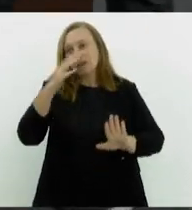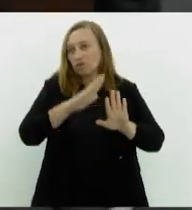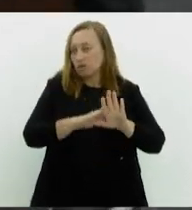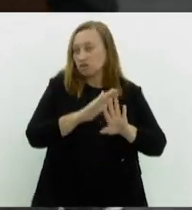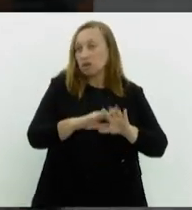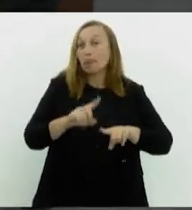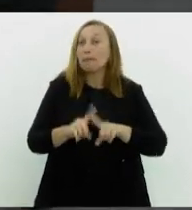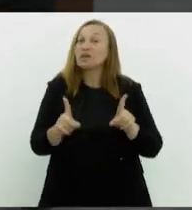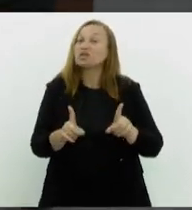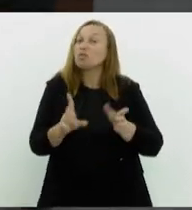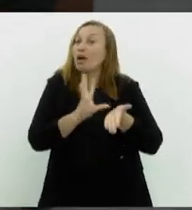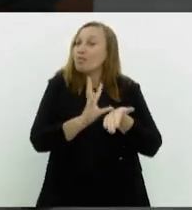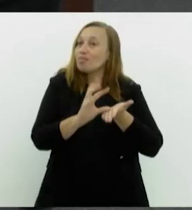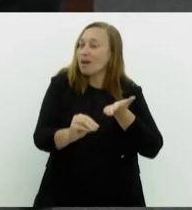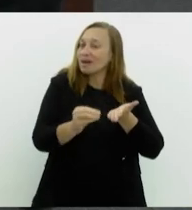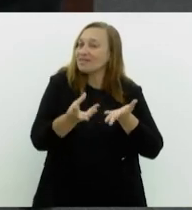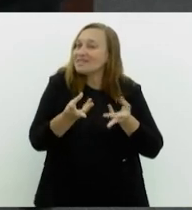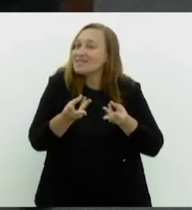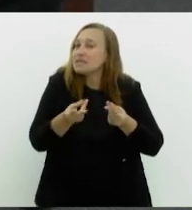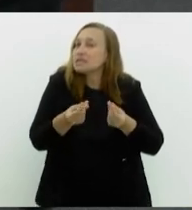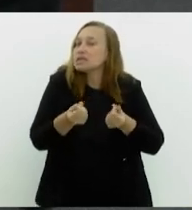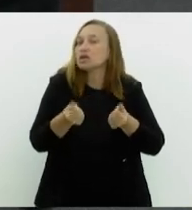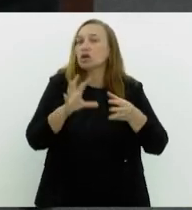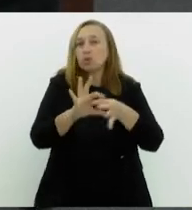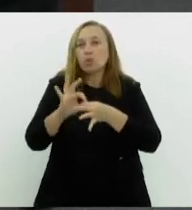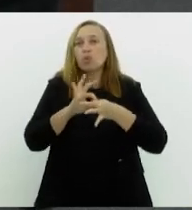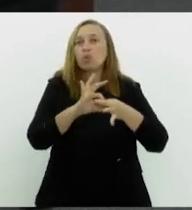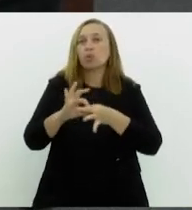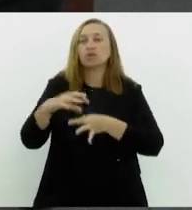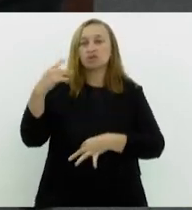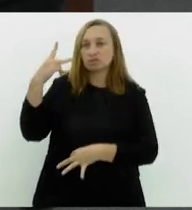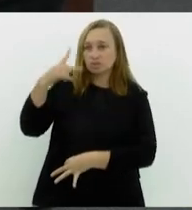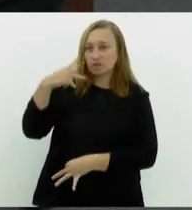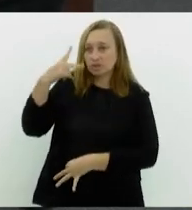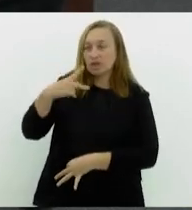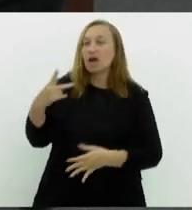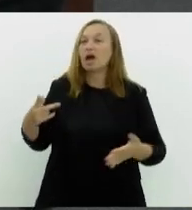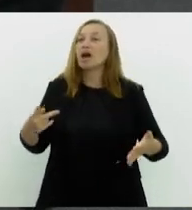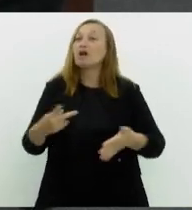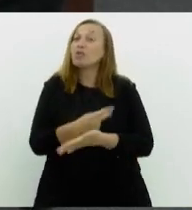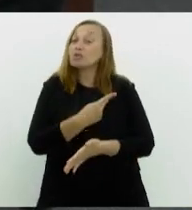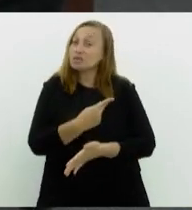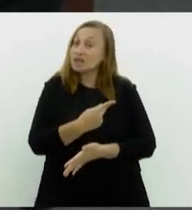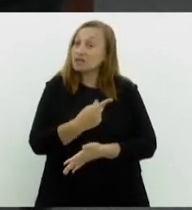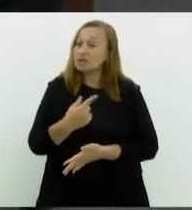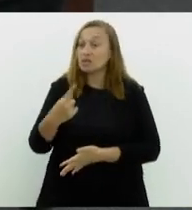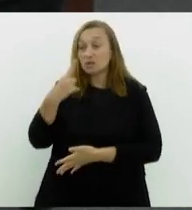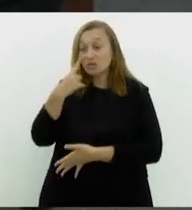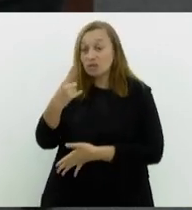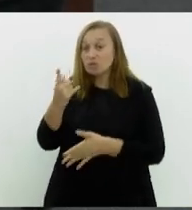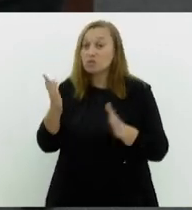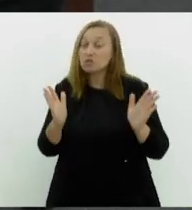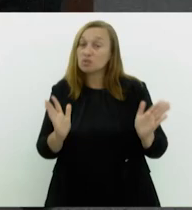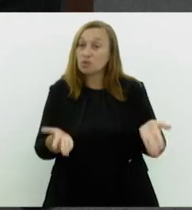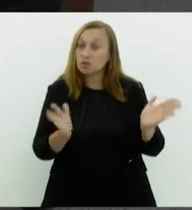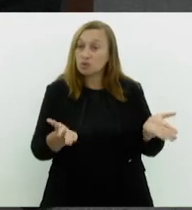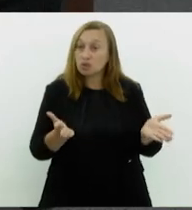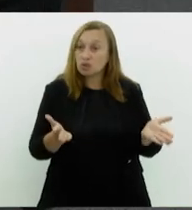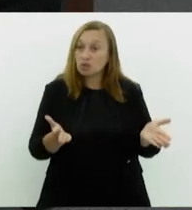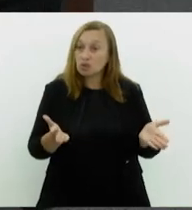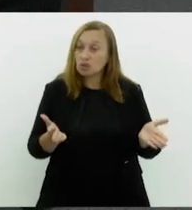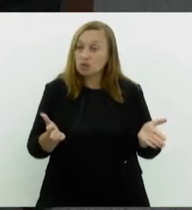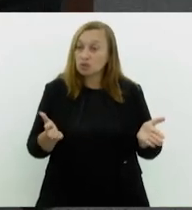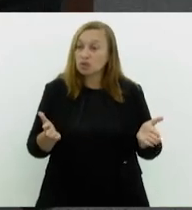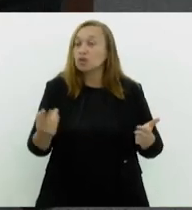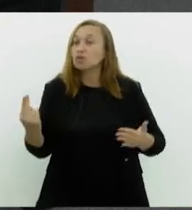mas quando a pauta é uma pauta sensível e que une o parlamento, acontece estes gestos de camaradagem, um se tornando